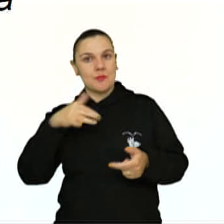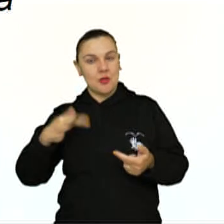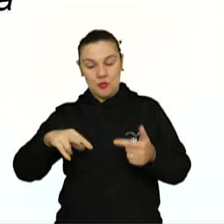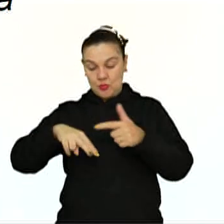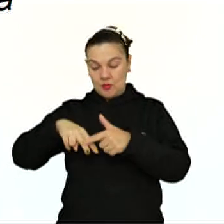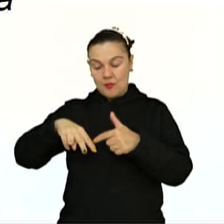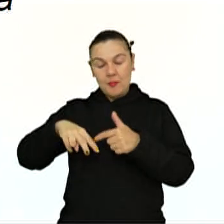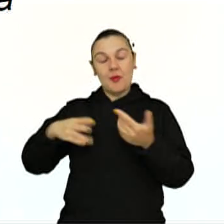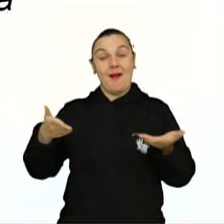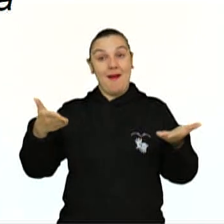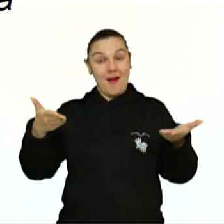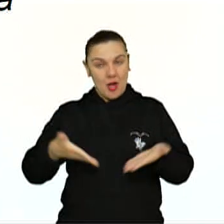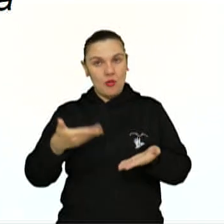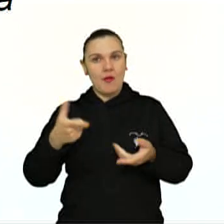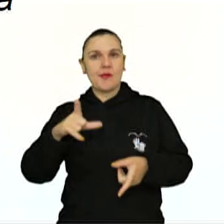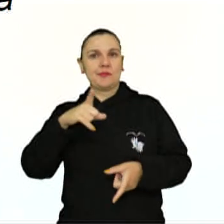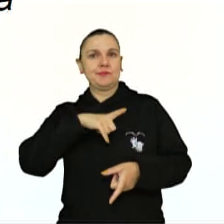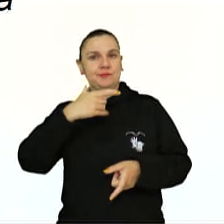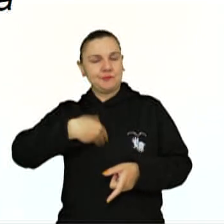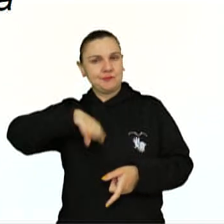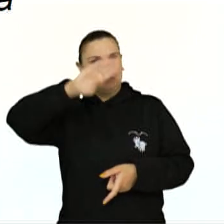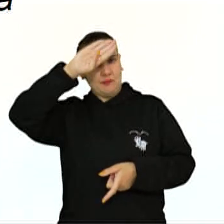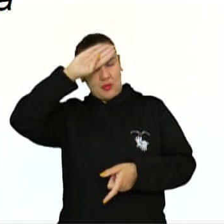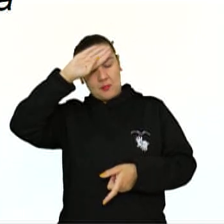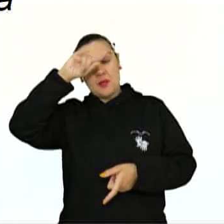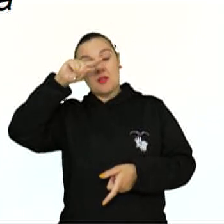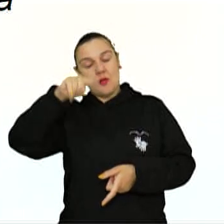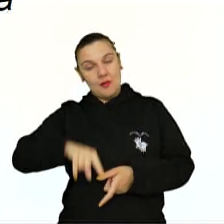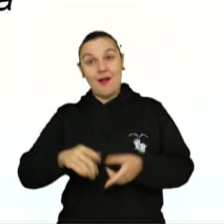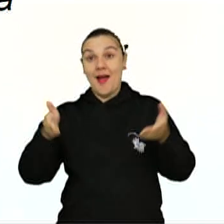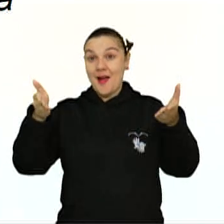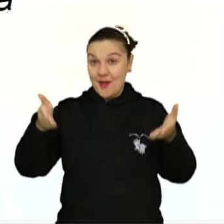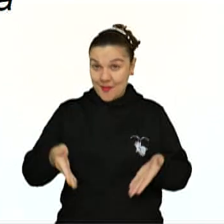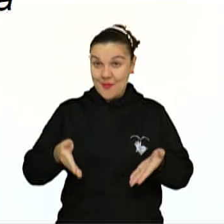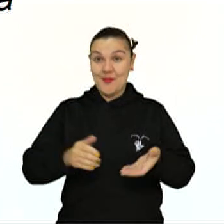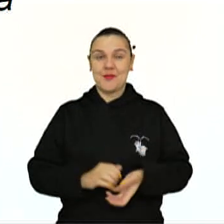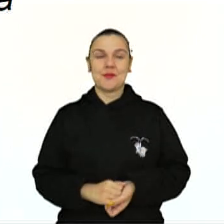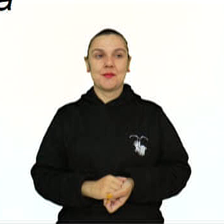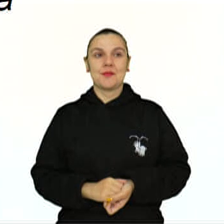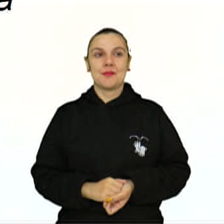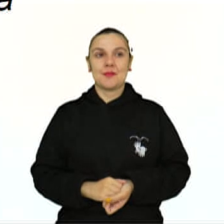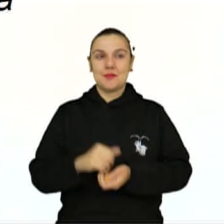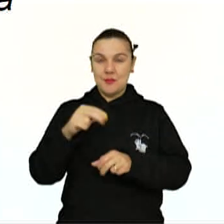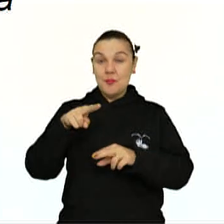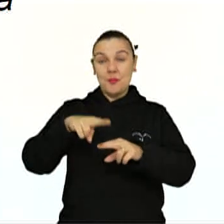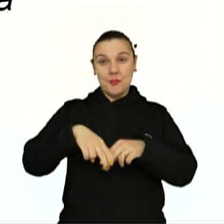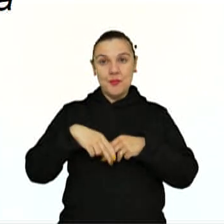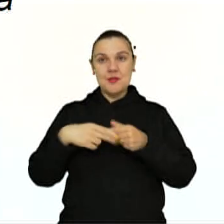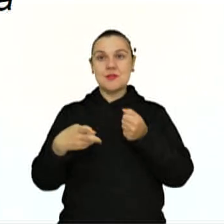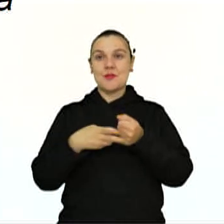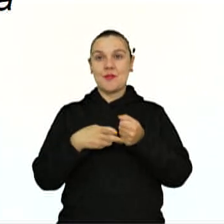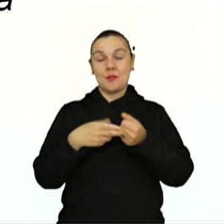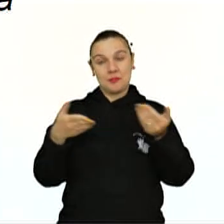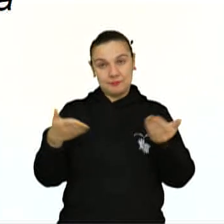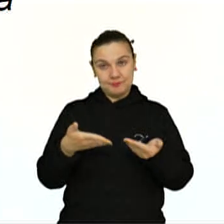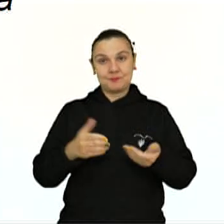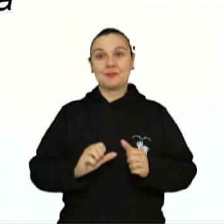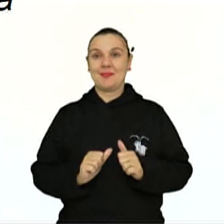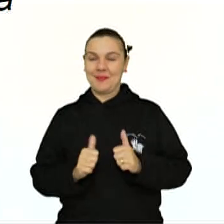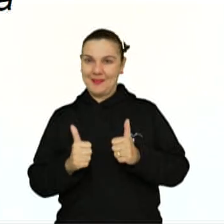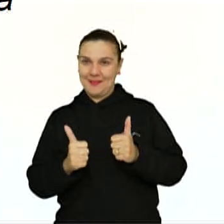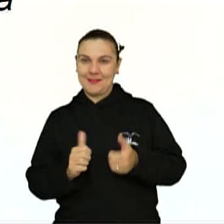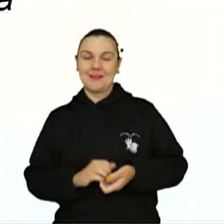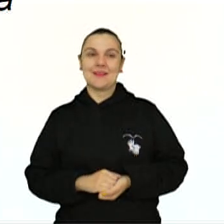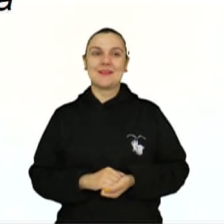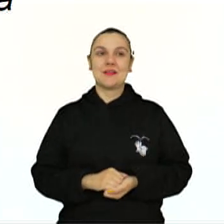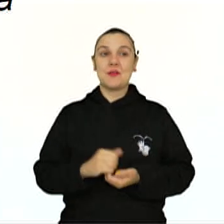com tenho febre, no caso aqui em espanhol, Pedro tiene fiebre, é naquele momento e por isso, consequentemente, ele não se sente bem. Tranquilo?